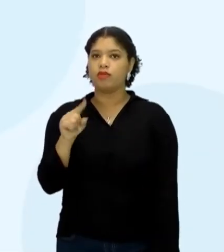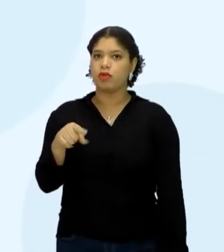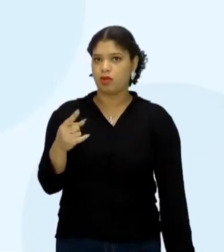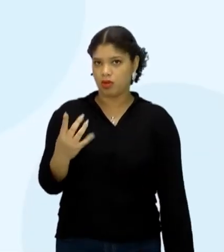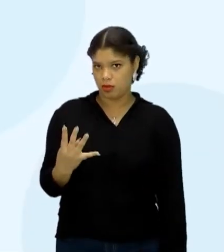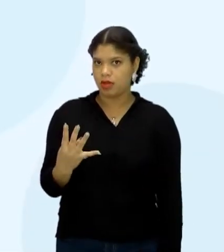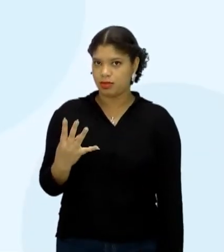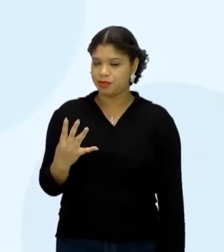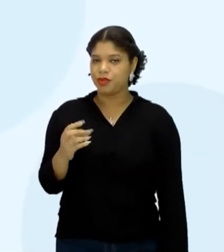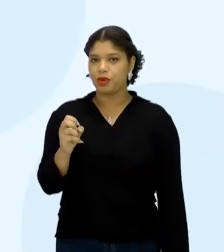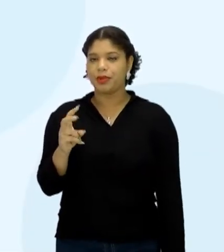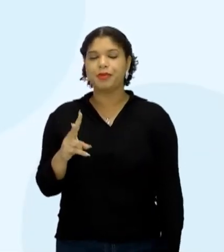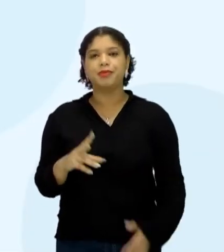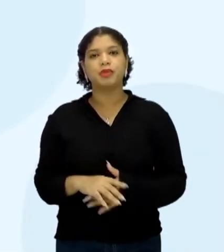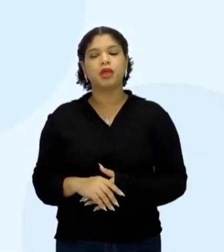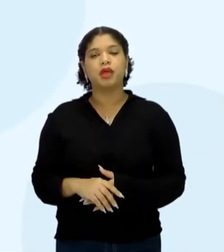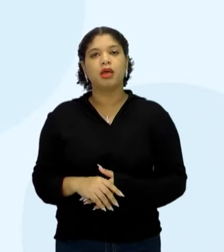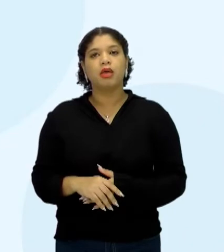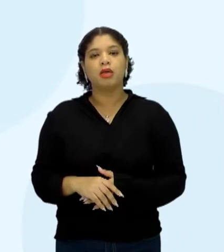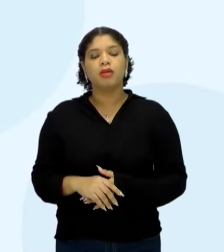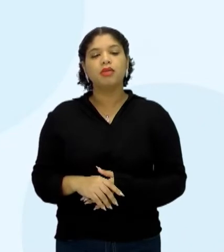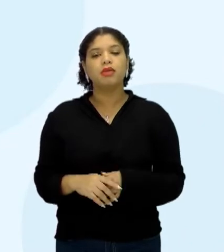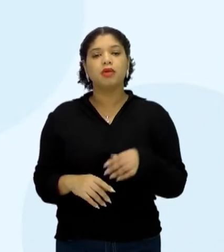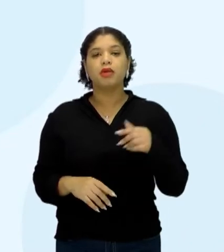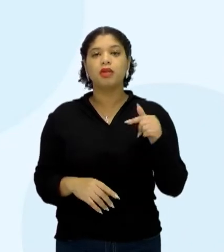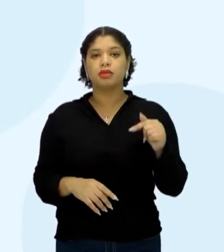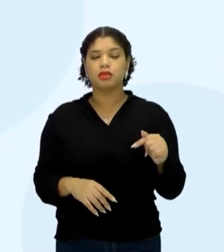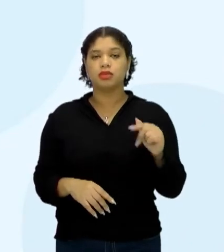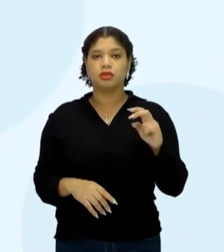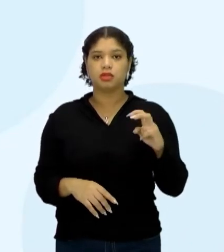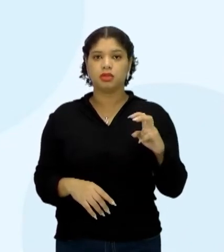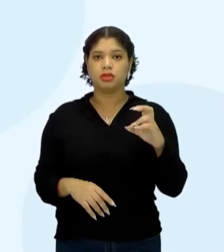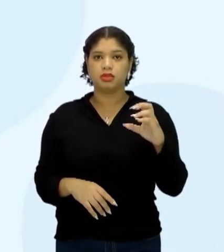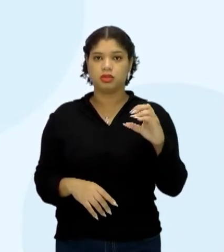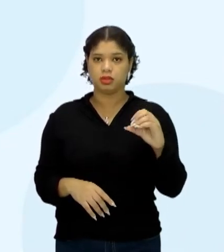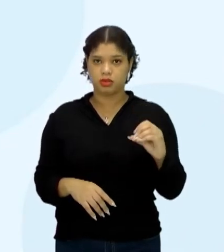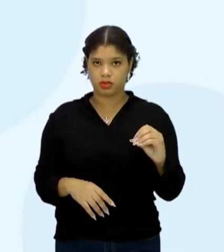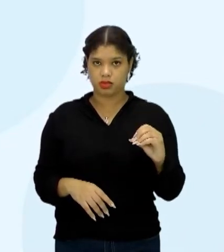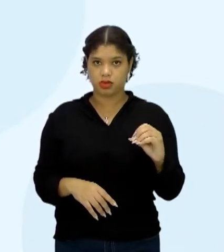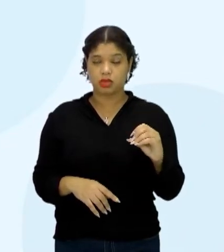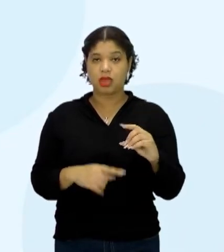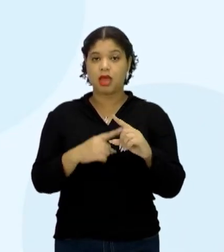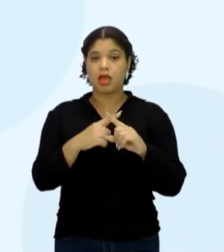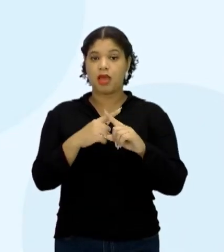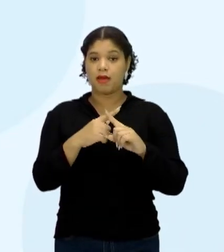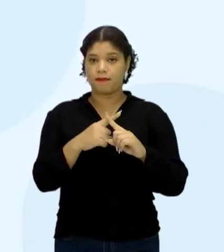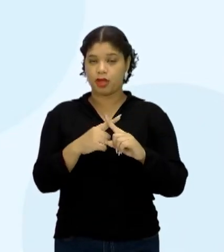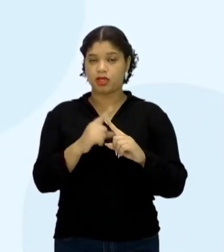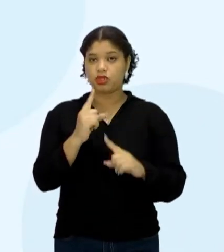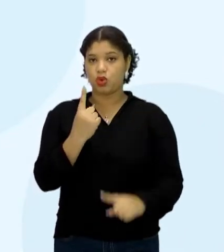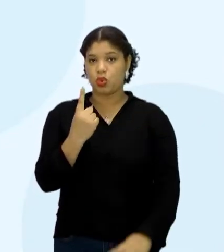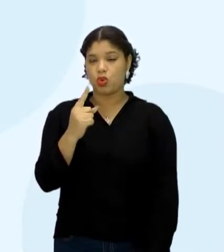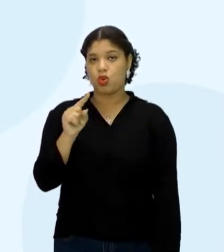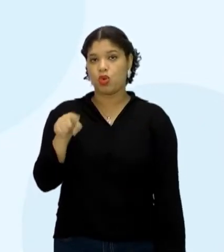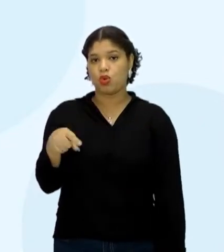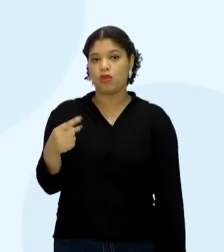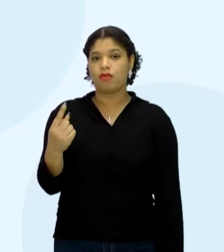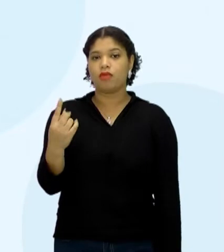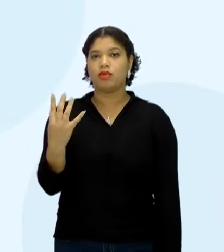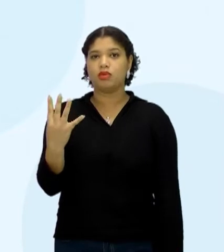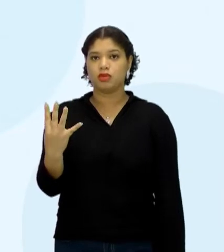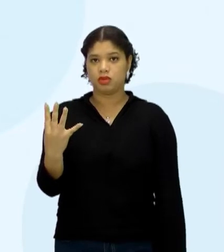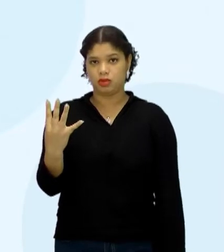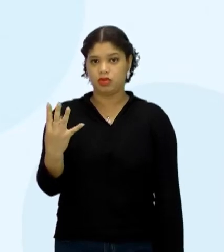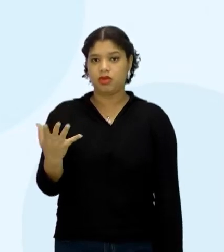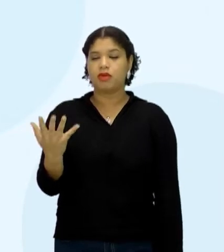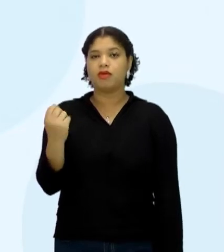certo, pessoal? Então, a gente vai pegar os 750 e vai multiplicar por esse 1,4. Então, vamos fazer